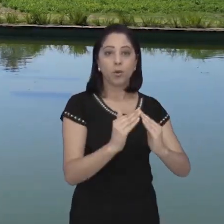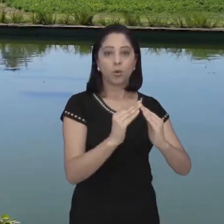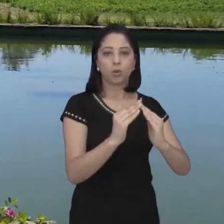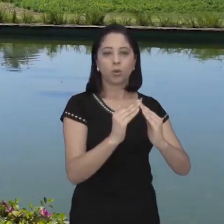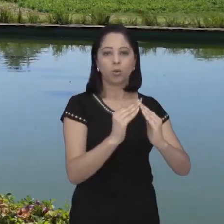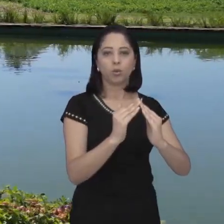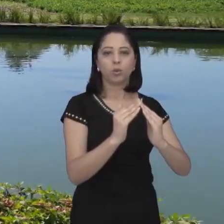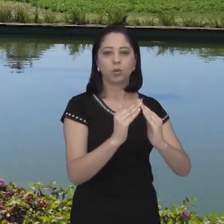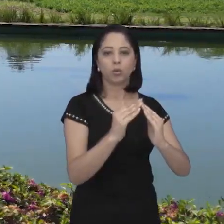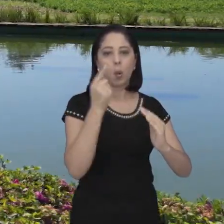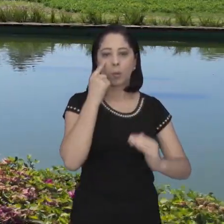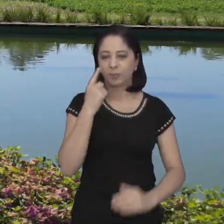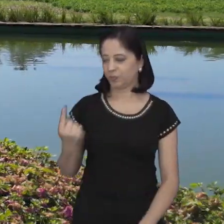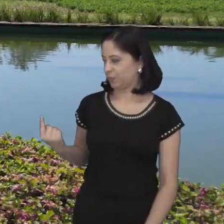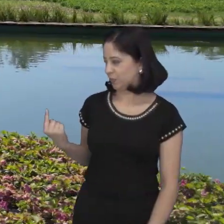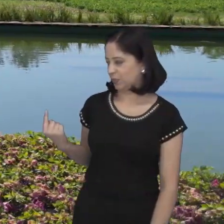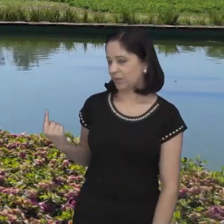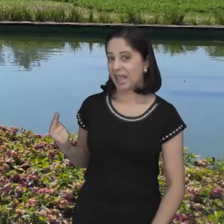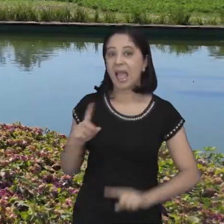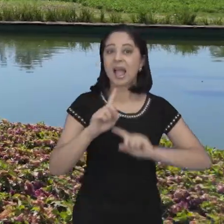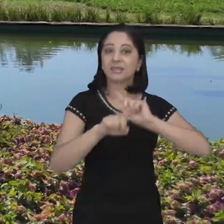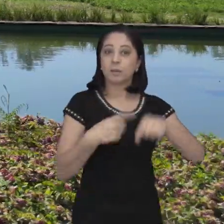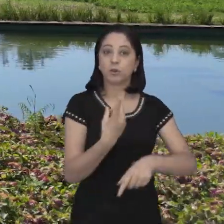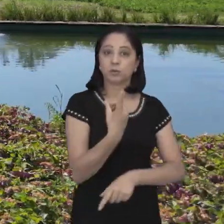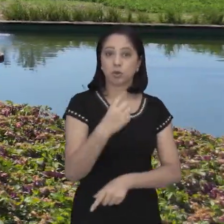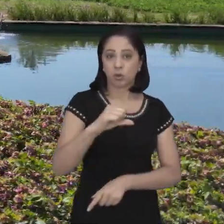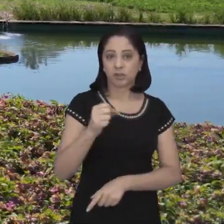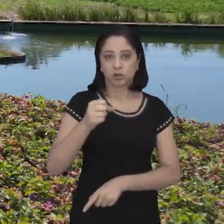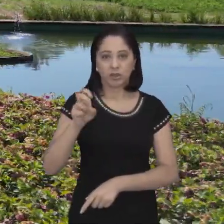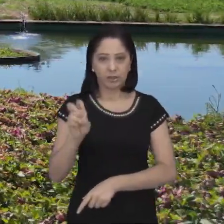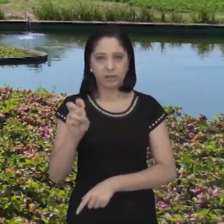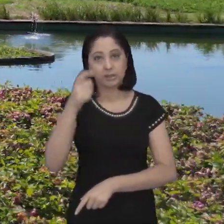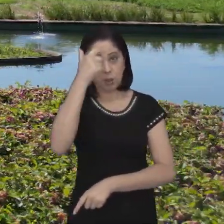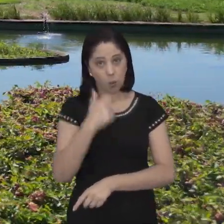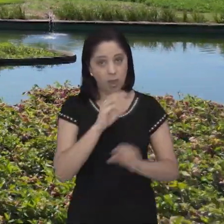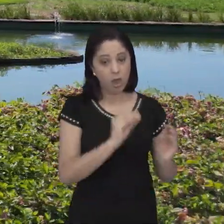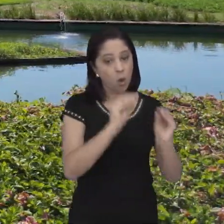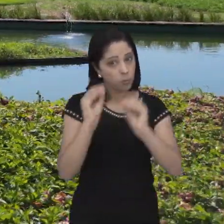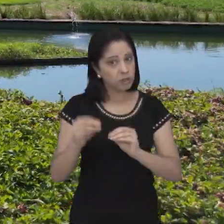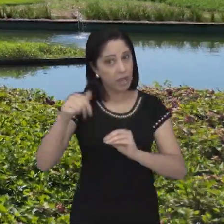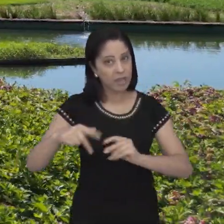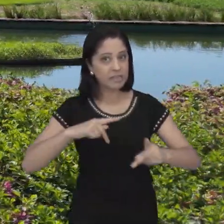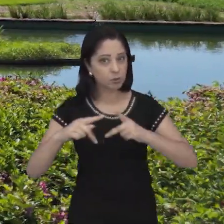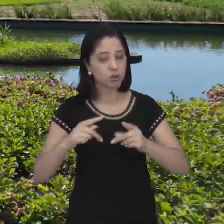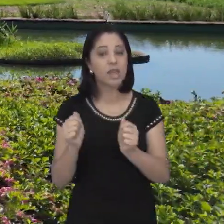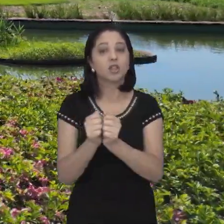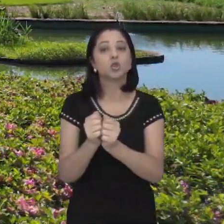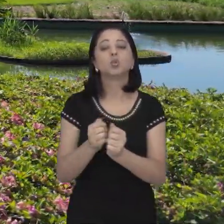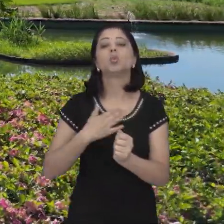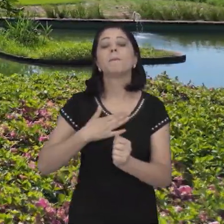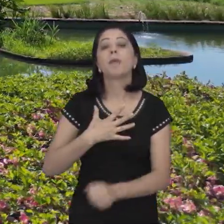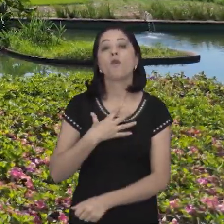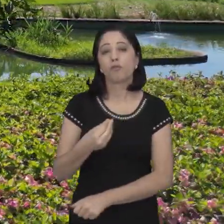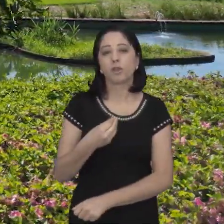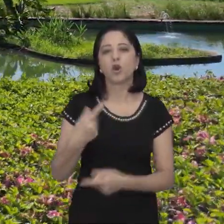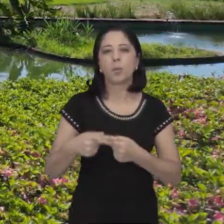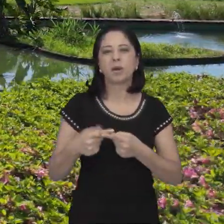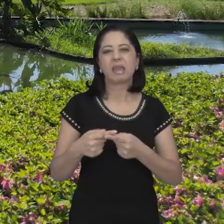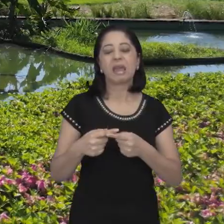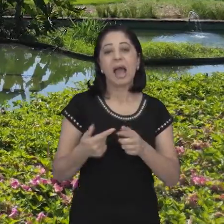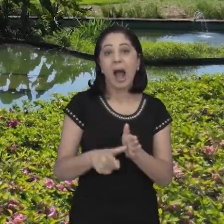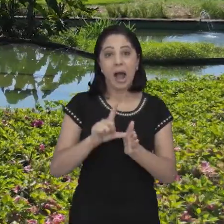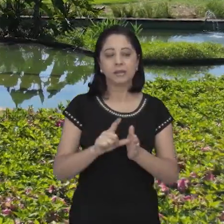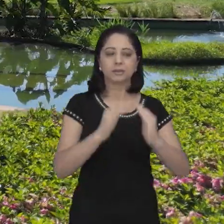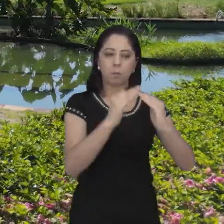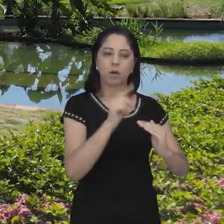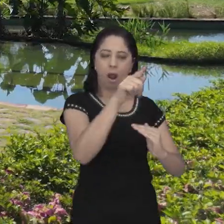Antigamente pegava fogo, eles tinham muito medo de incêndio na fábrica. Acho que eu me lembro, 2 incêndios foram grandes na